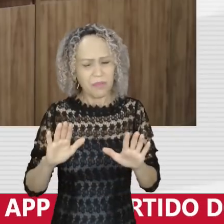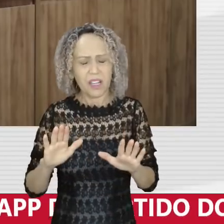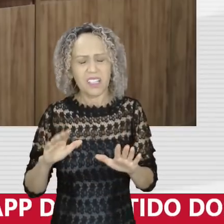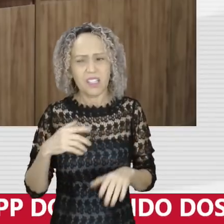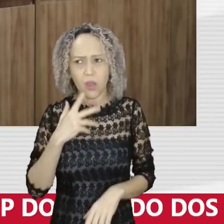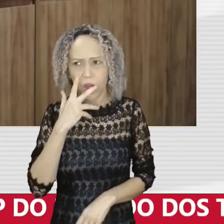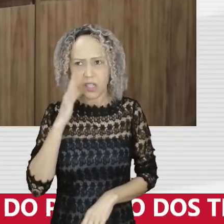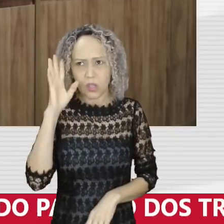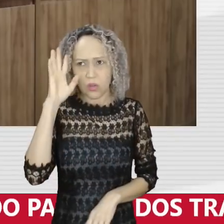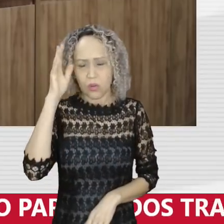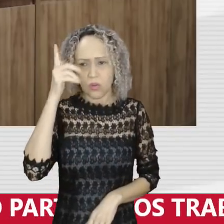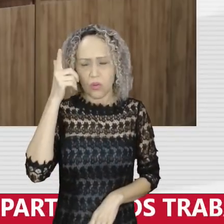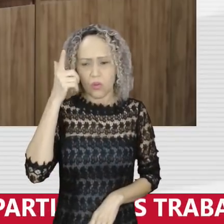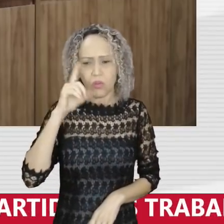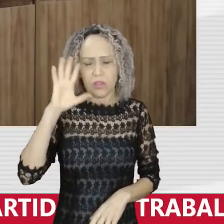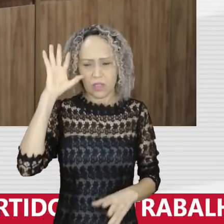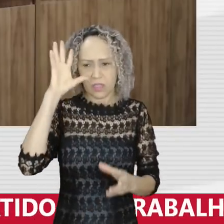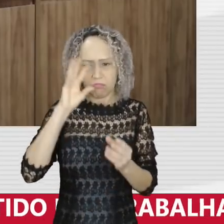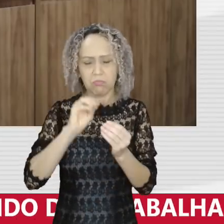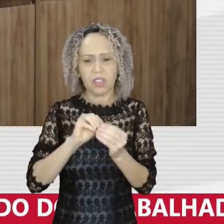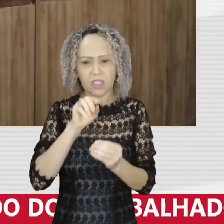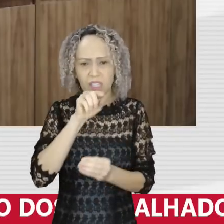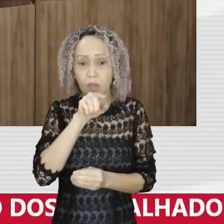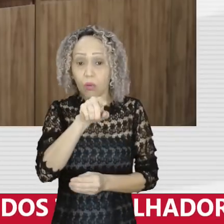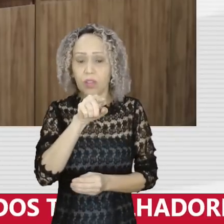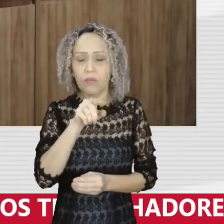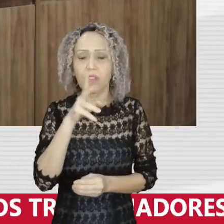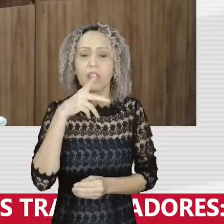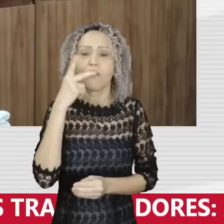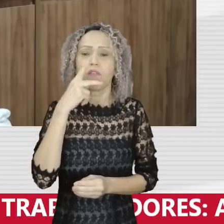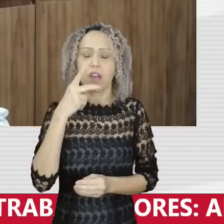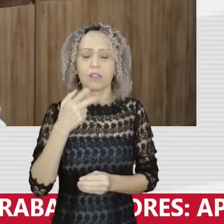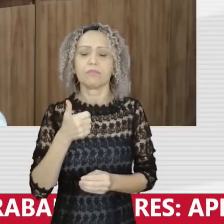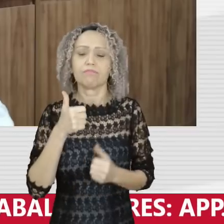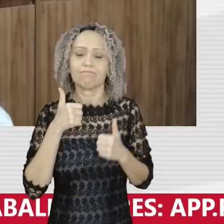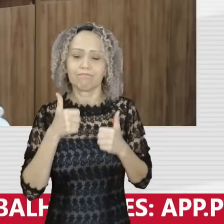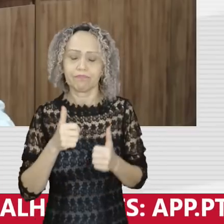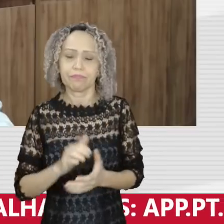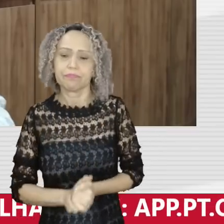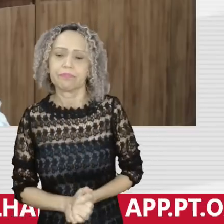do que você disse, professor. Eu queria que